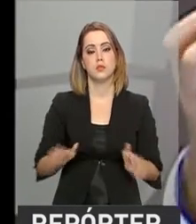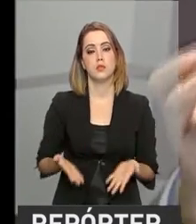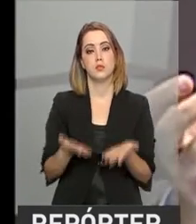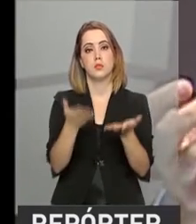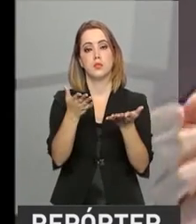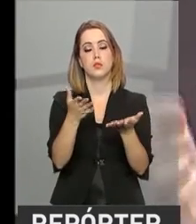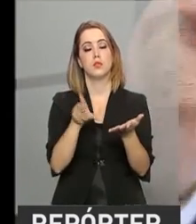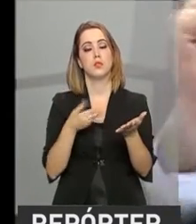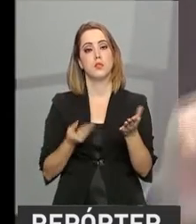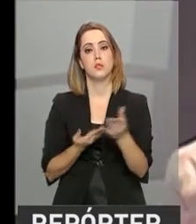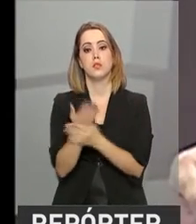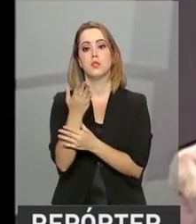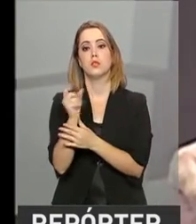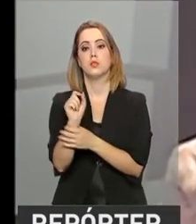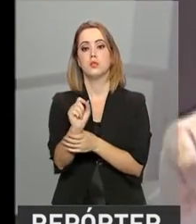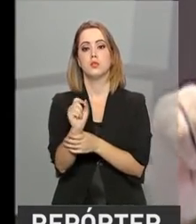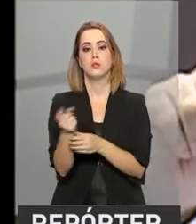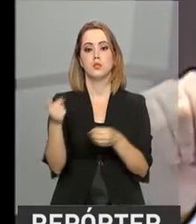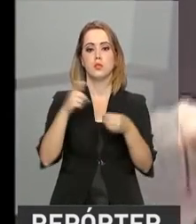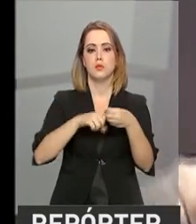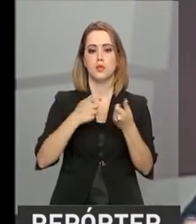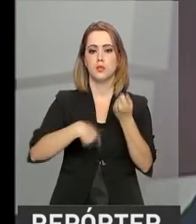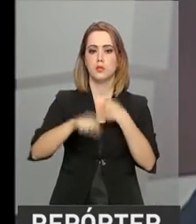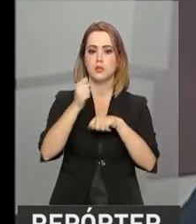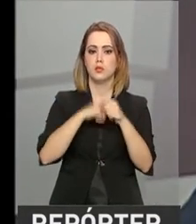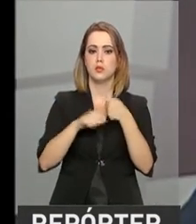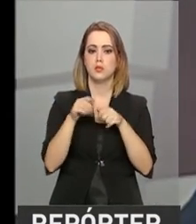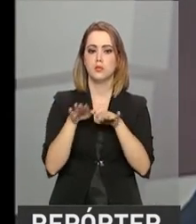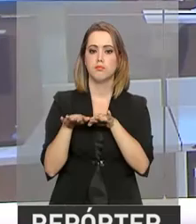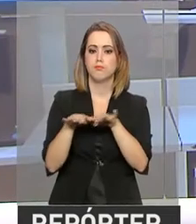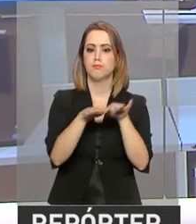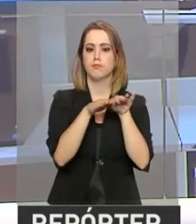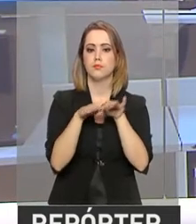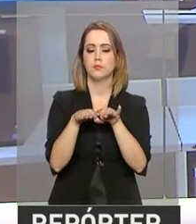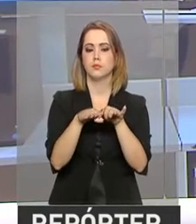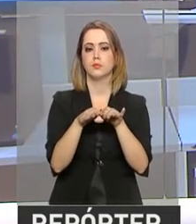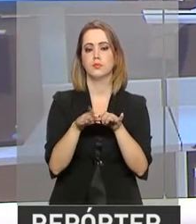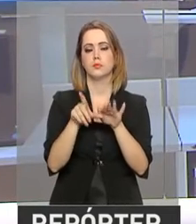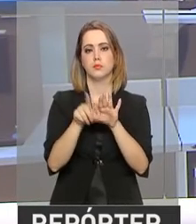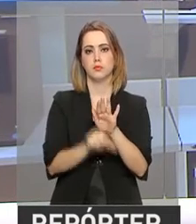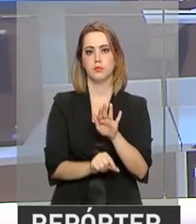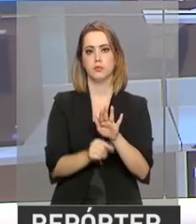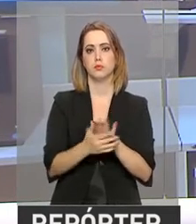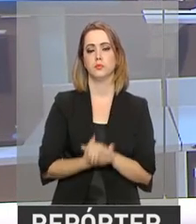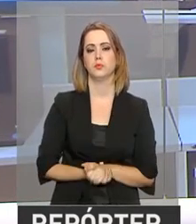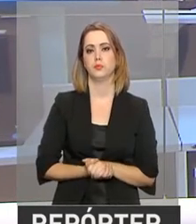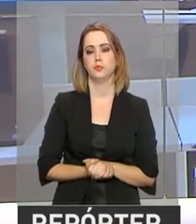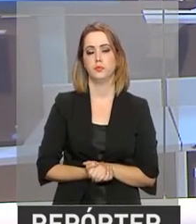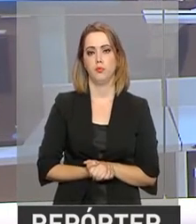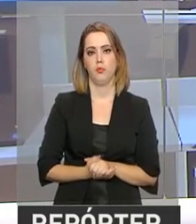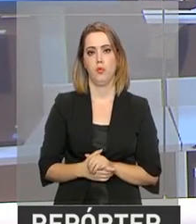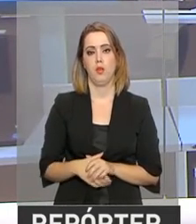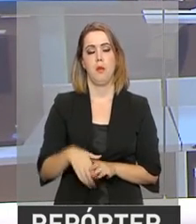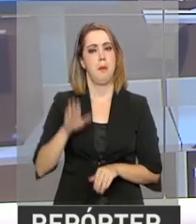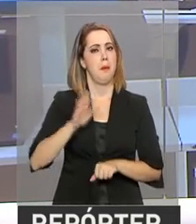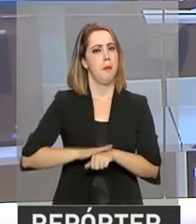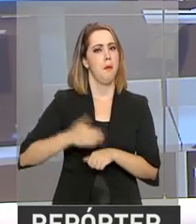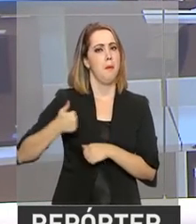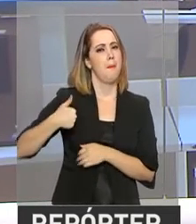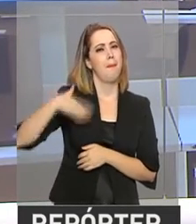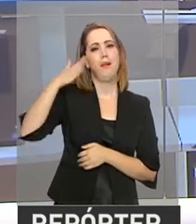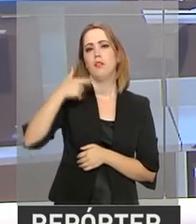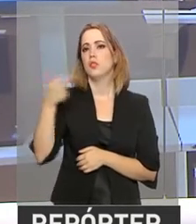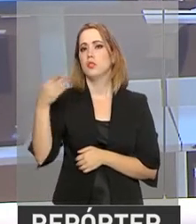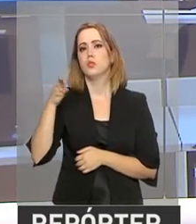econômica com inflação estável e baixa mais de 2 bilhões de reais em recursos do fundo